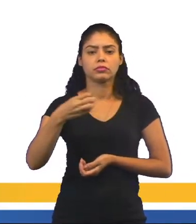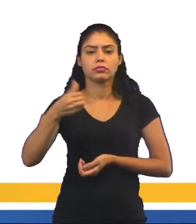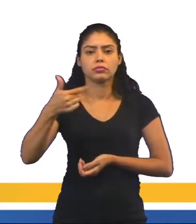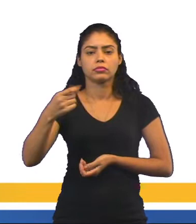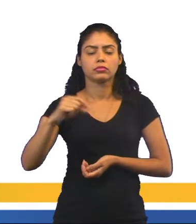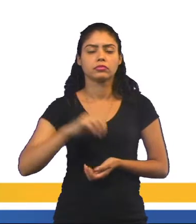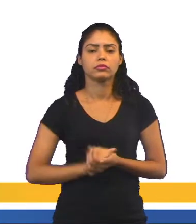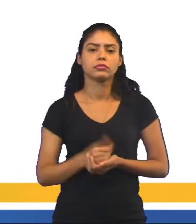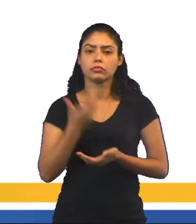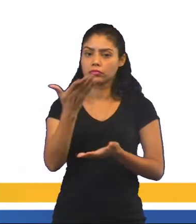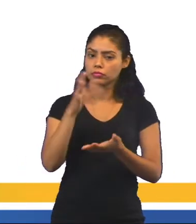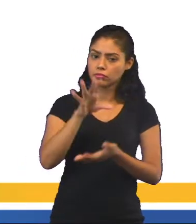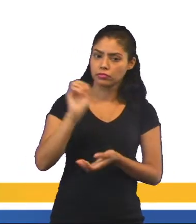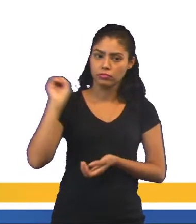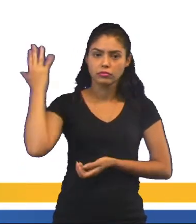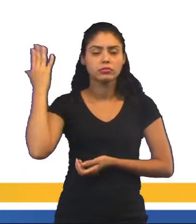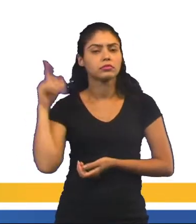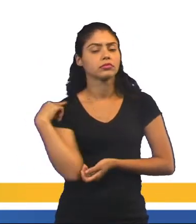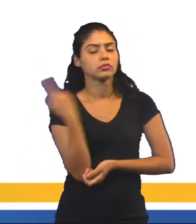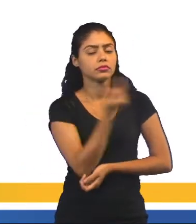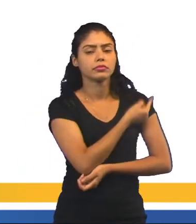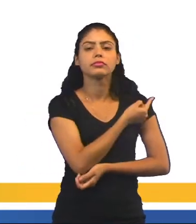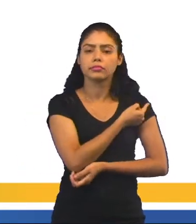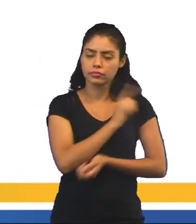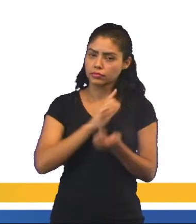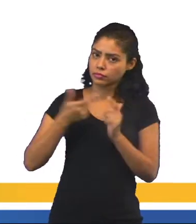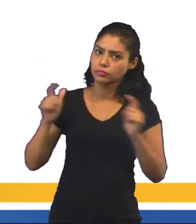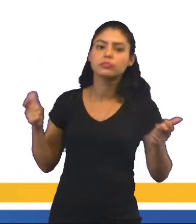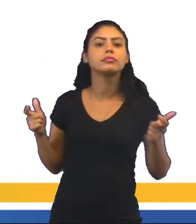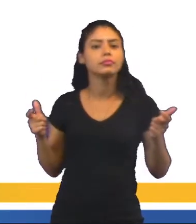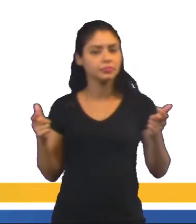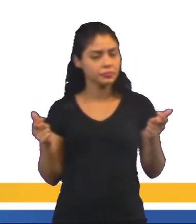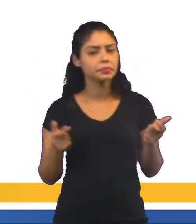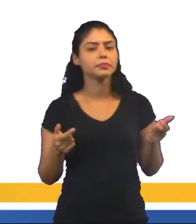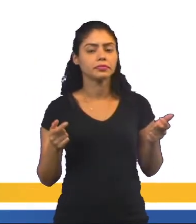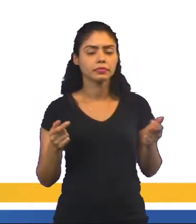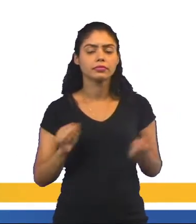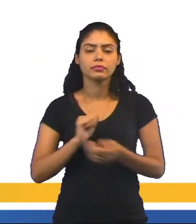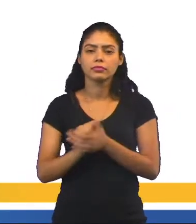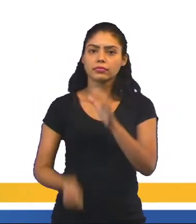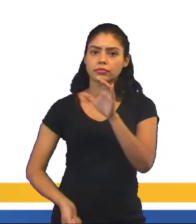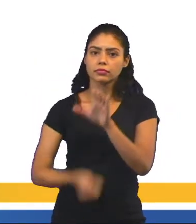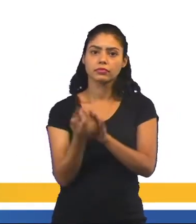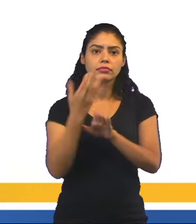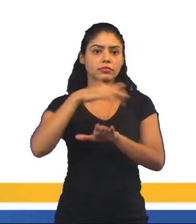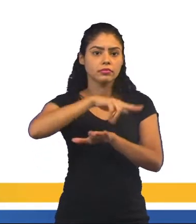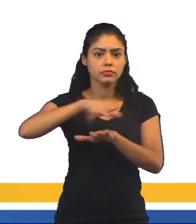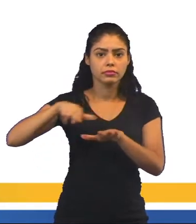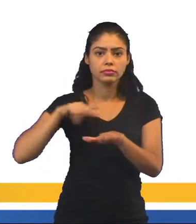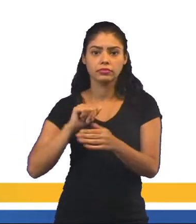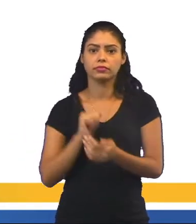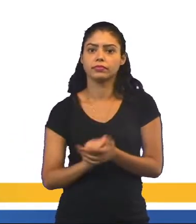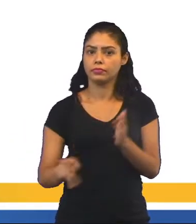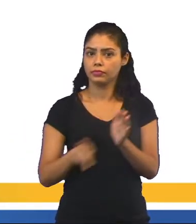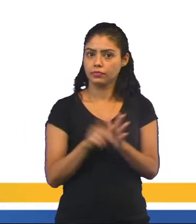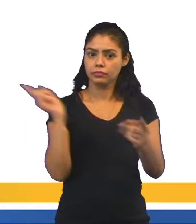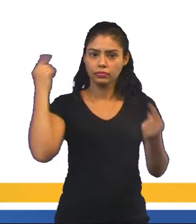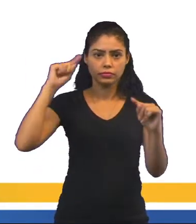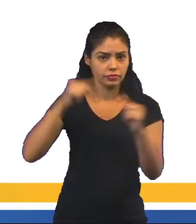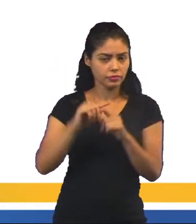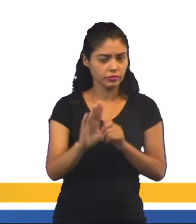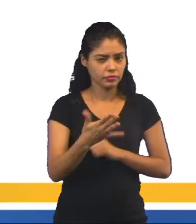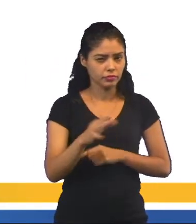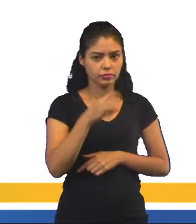13.229. Então isso é que torna a nossa Amazônia com uma grande biodiversidade. Na área ocupada pelo bioma